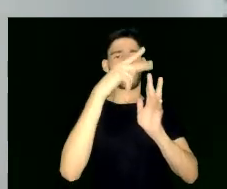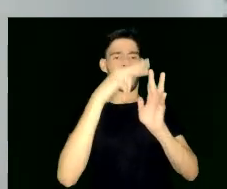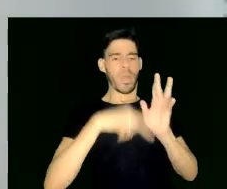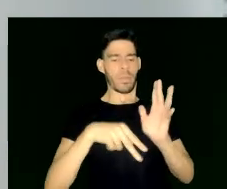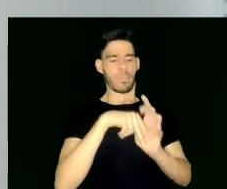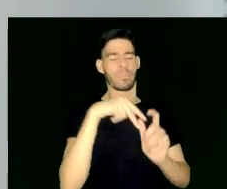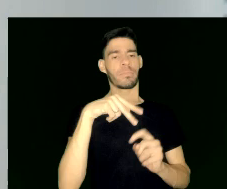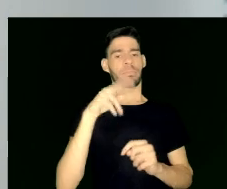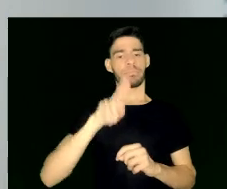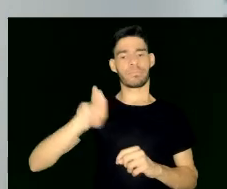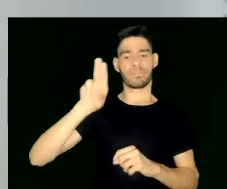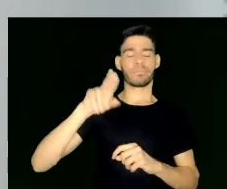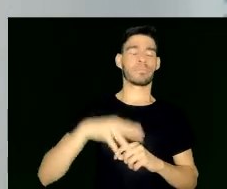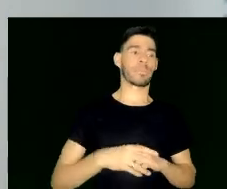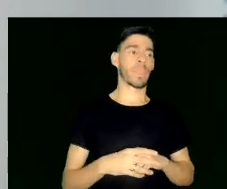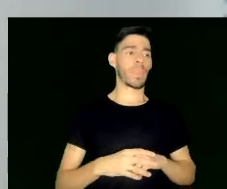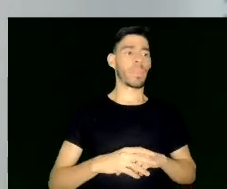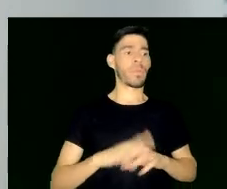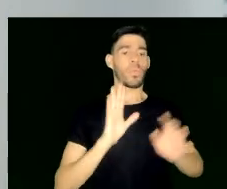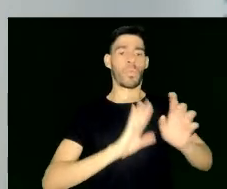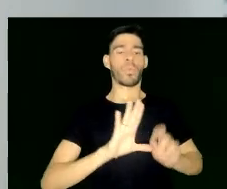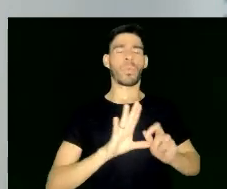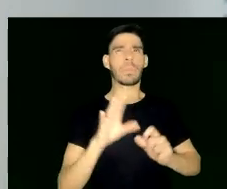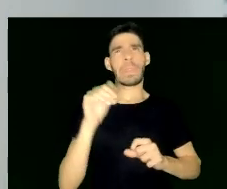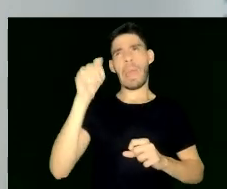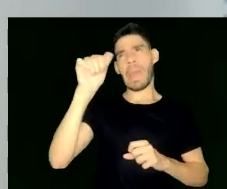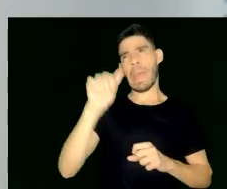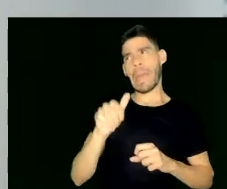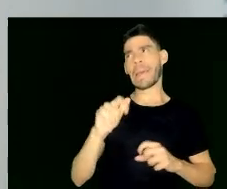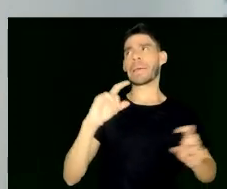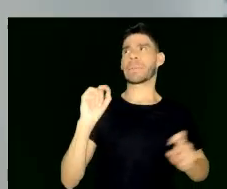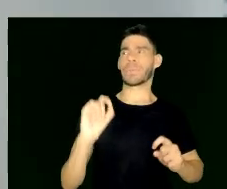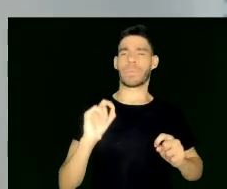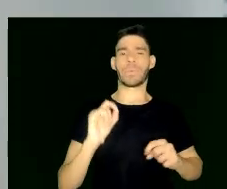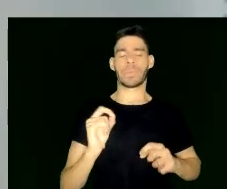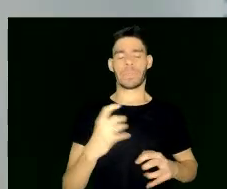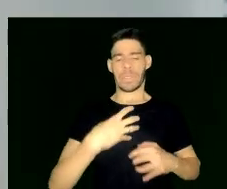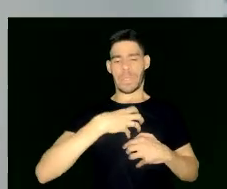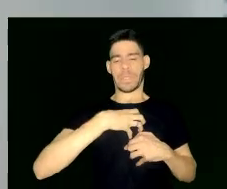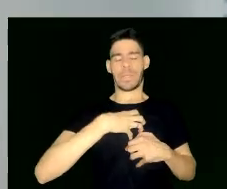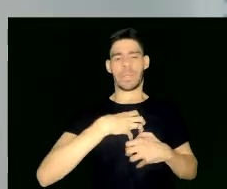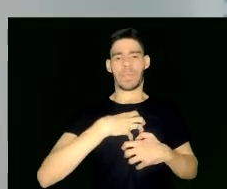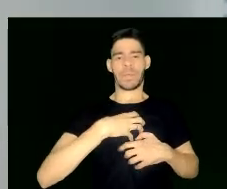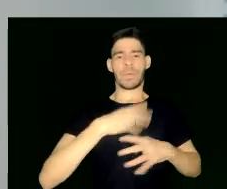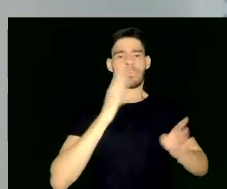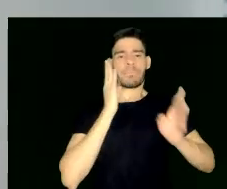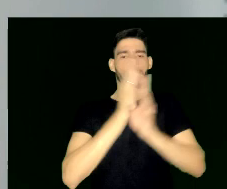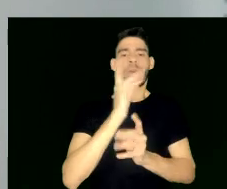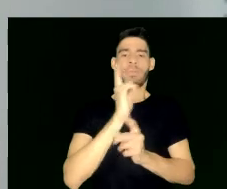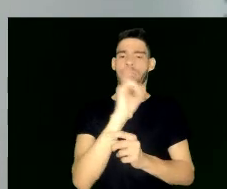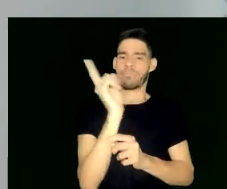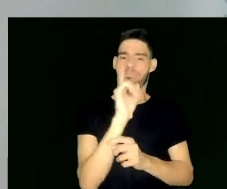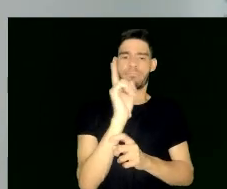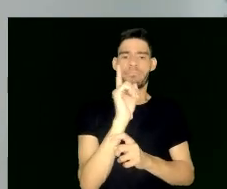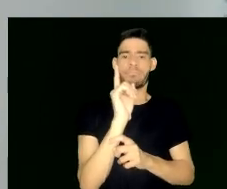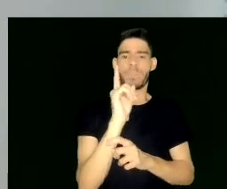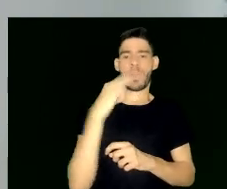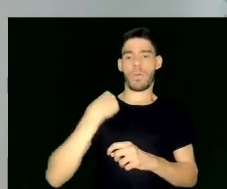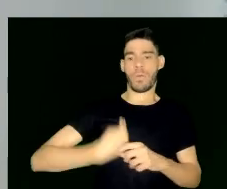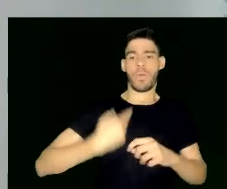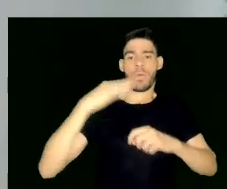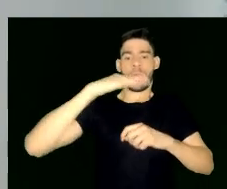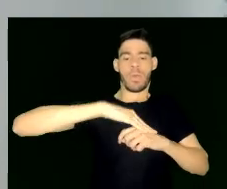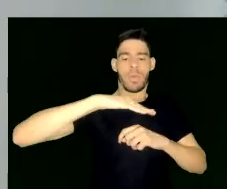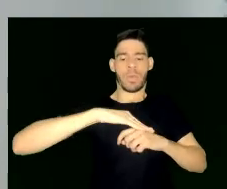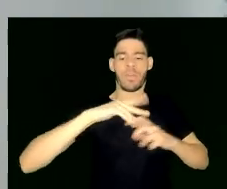de Ushuaia. Prudência e moderação não são virtudes que se exigem ou que se esperam